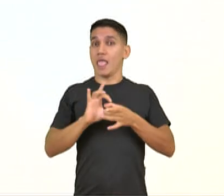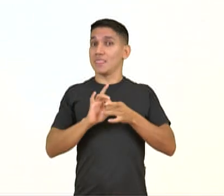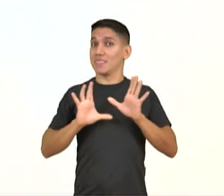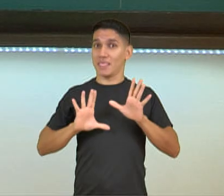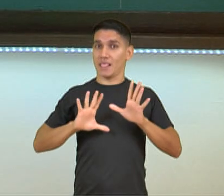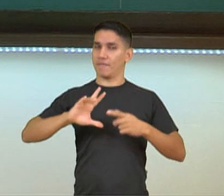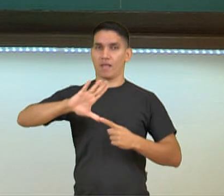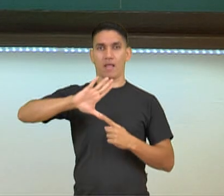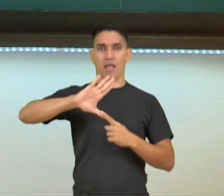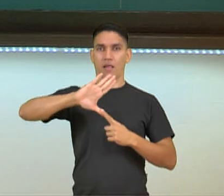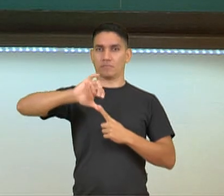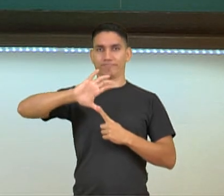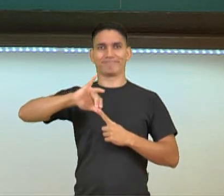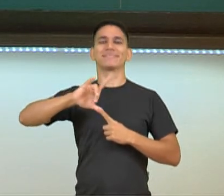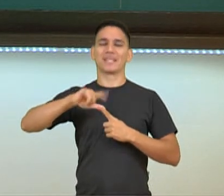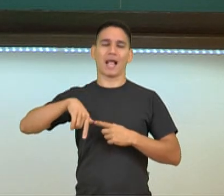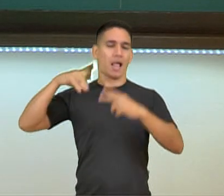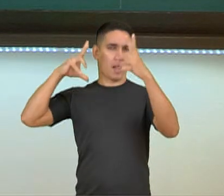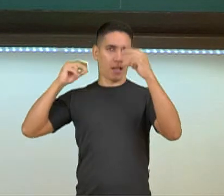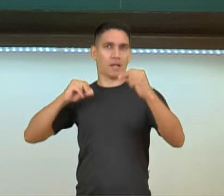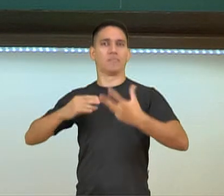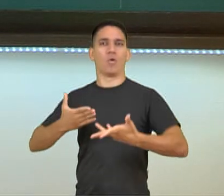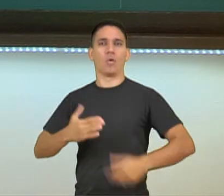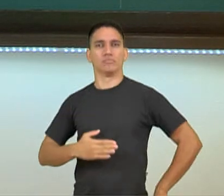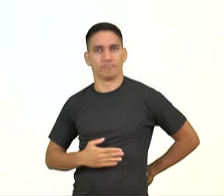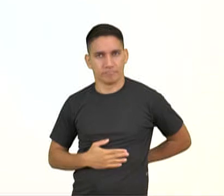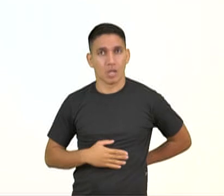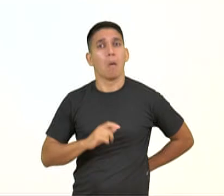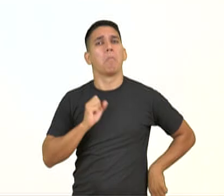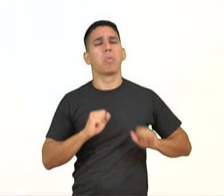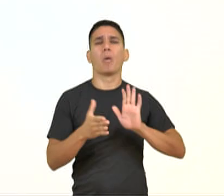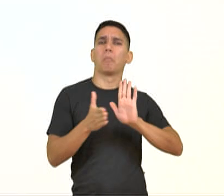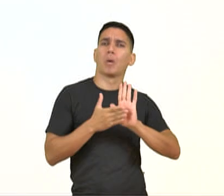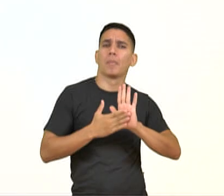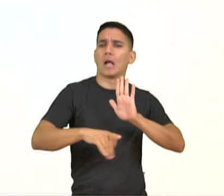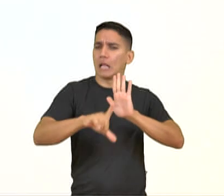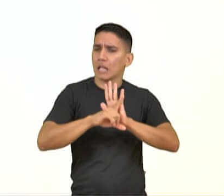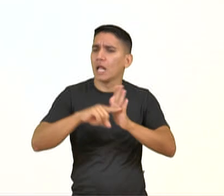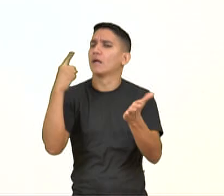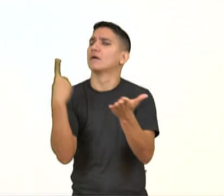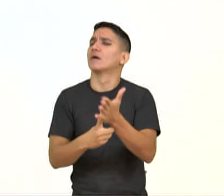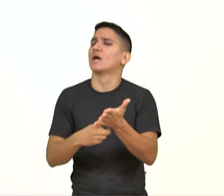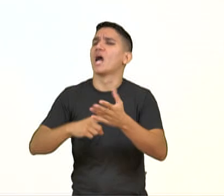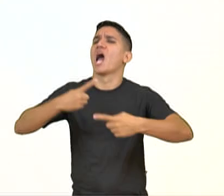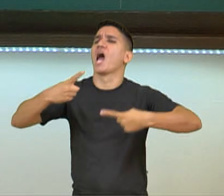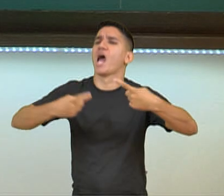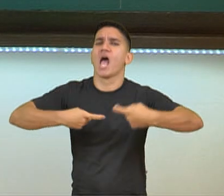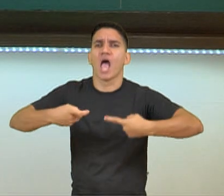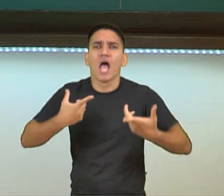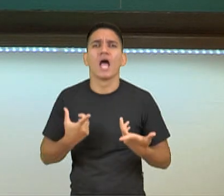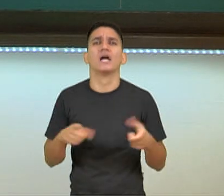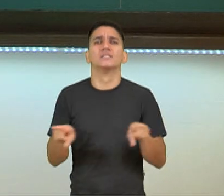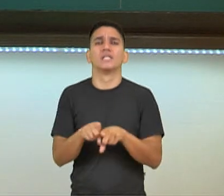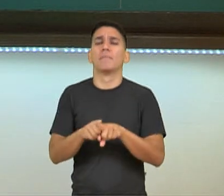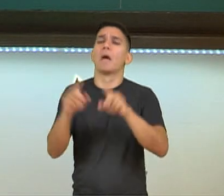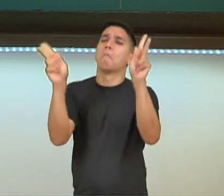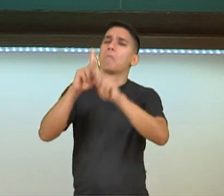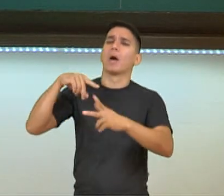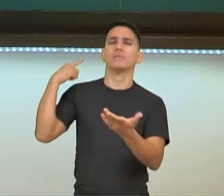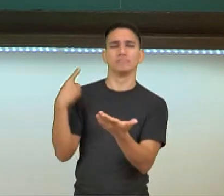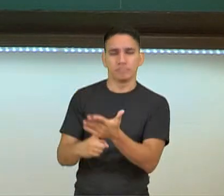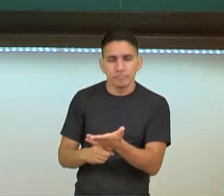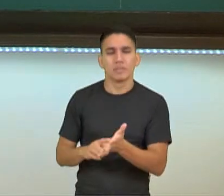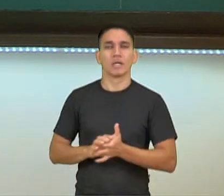Napoleão. Então, o Napoleão, ele podia propor leis, declarar guerra, firmar a paz e acabava muitas